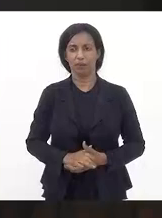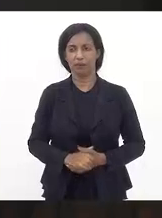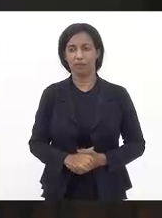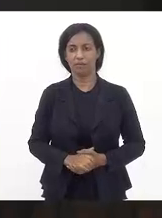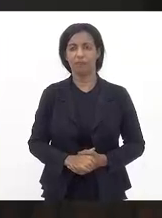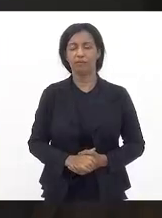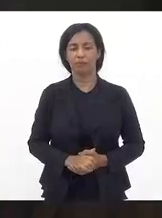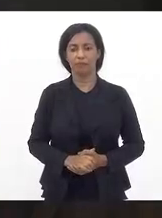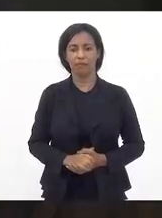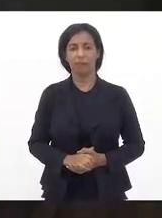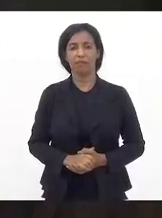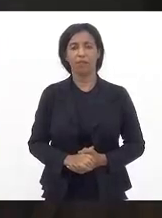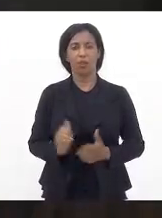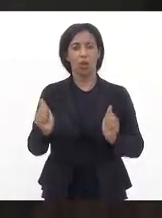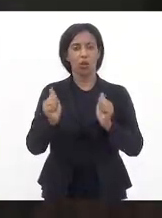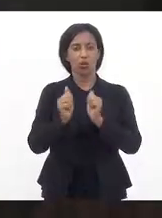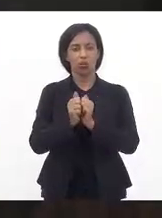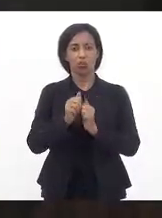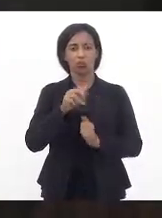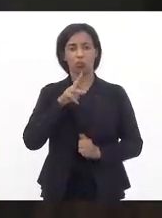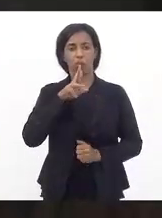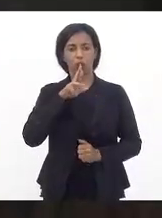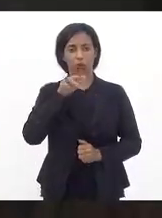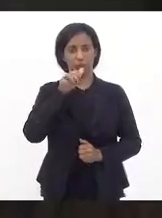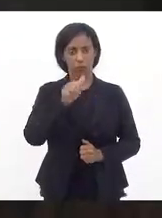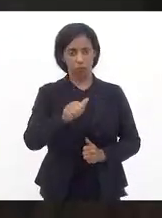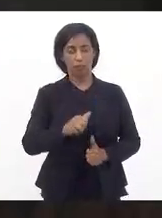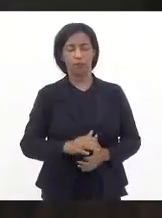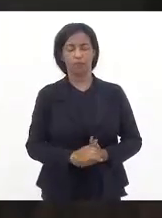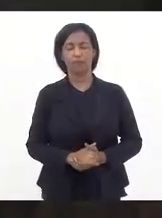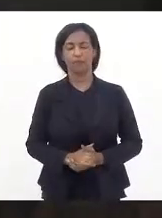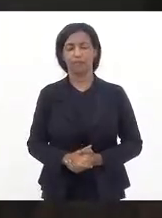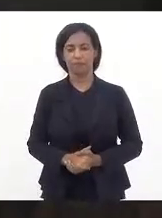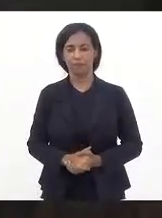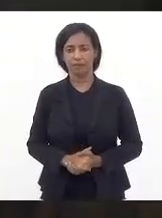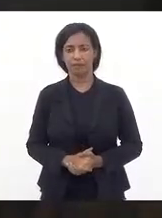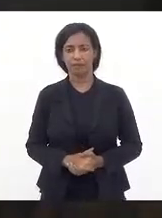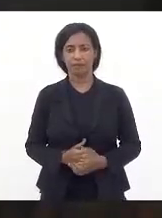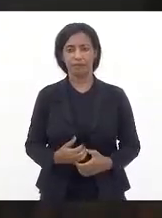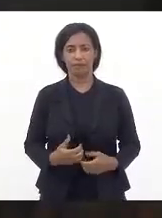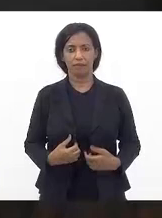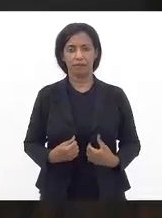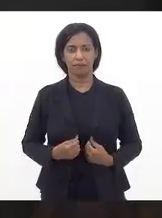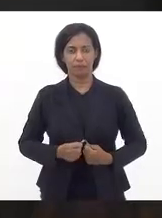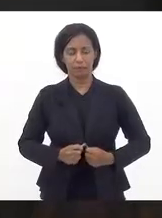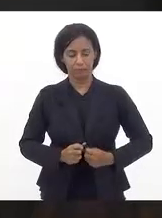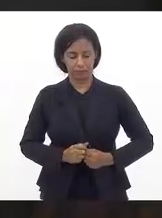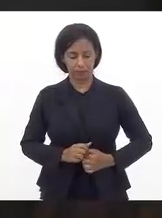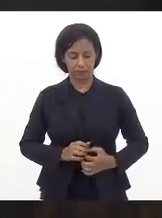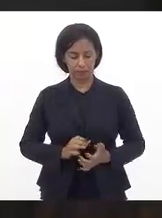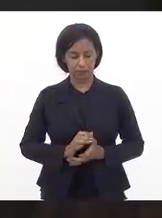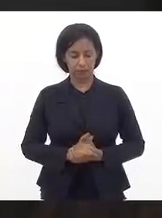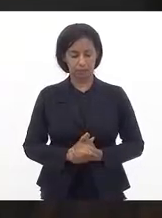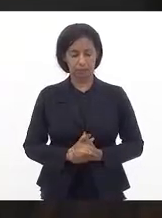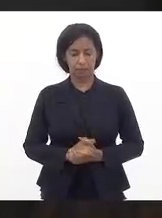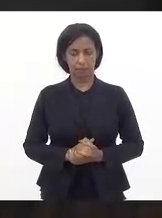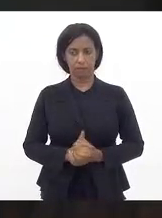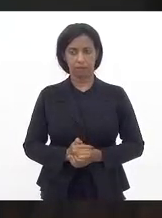eu acompanho o voto do deputado Rodrigo Amorim Muito obrigado Deputado rosenverg Deputado